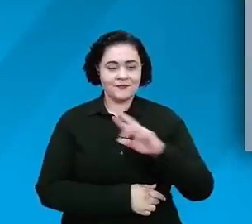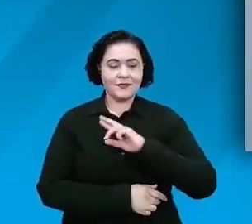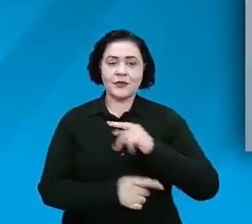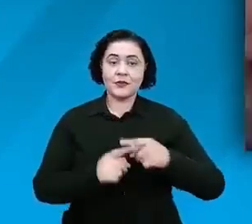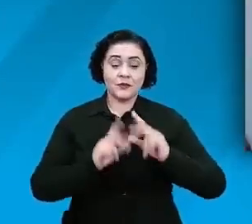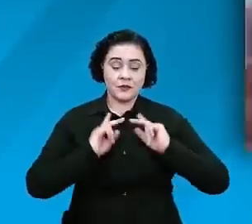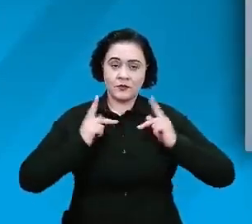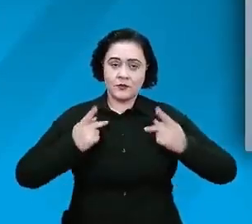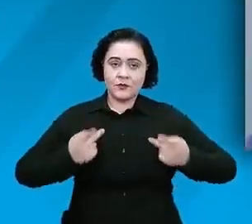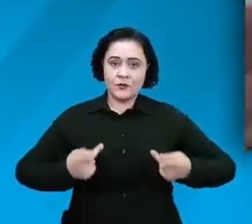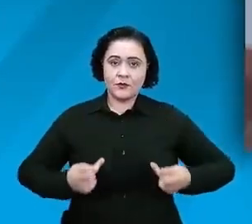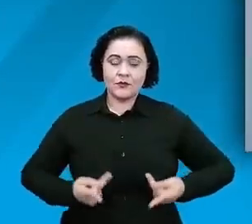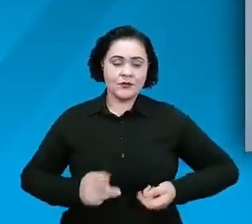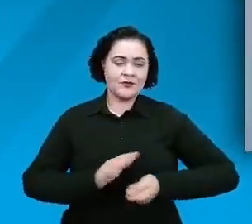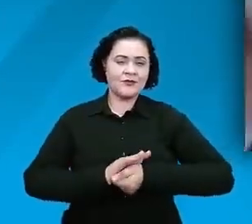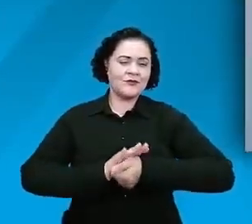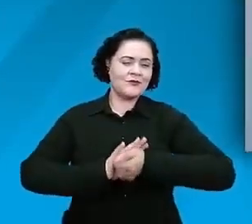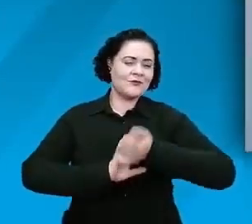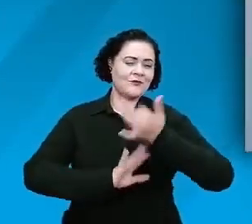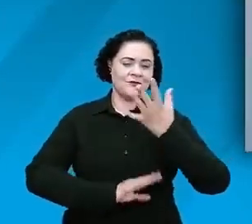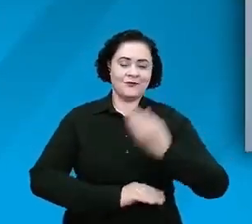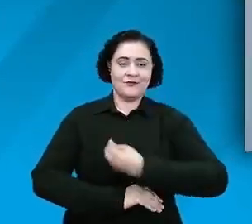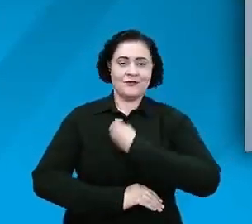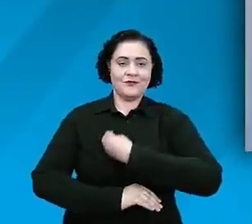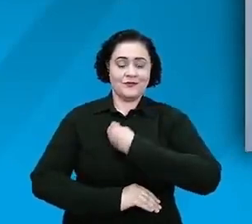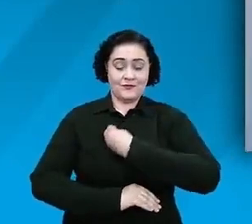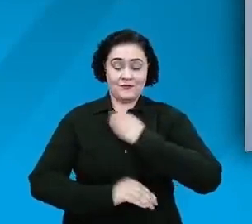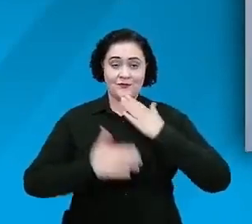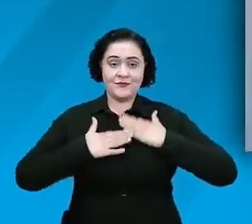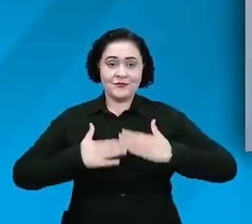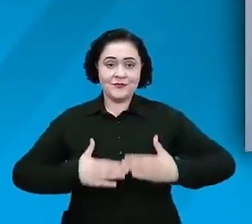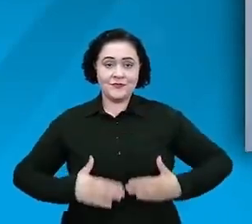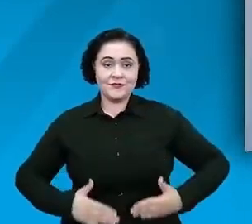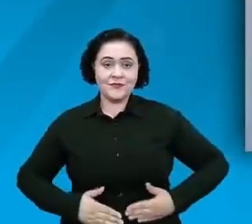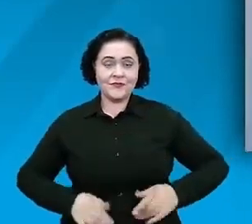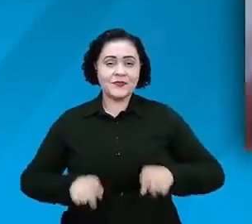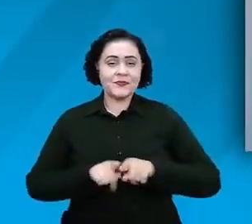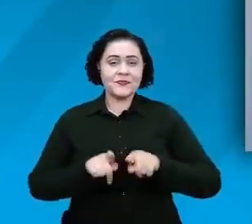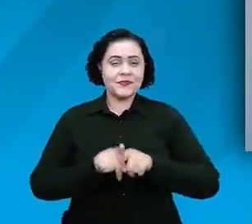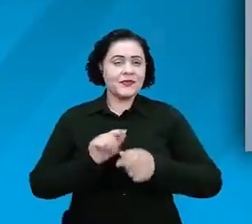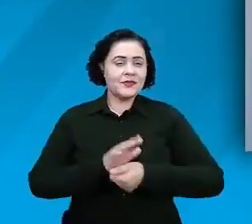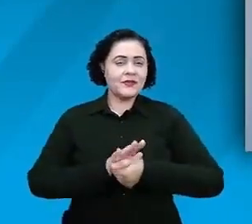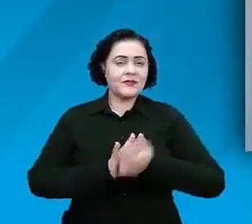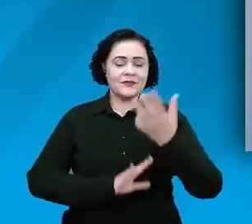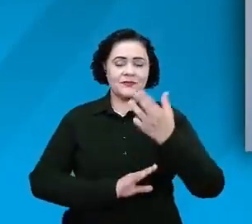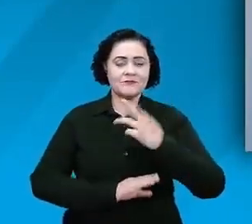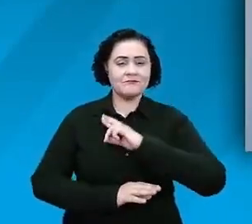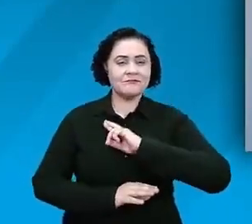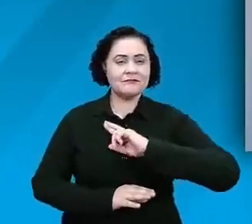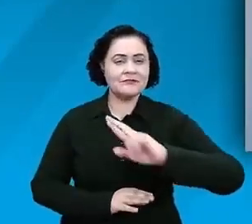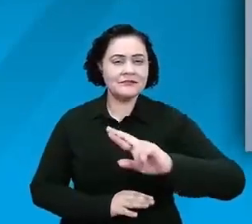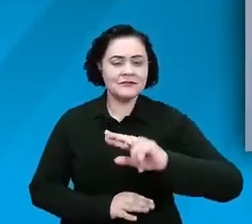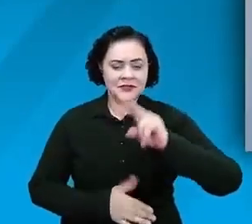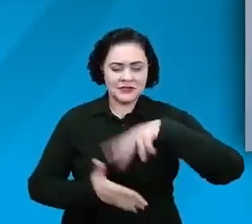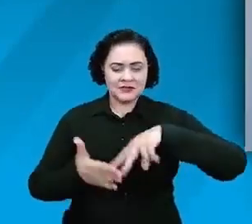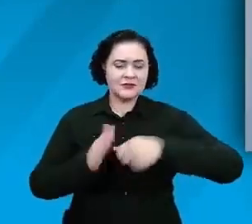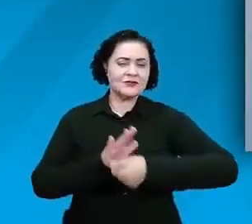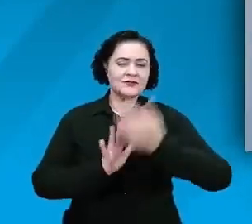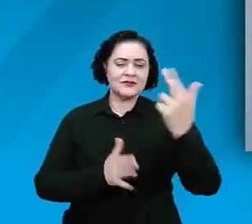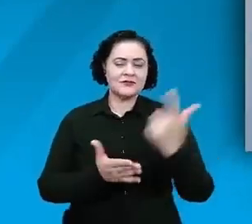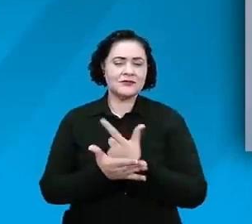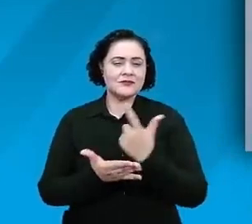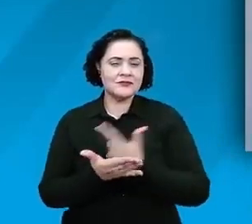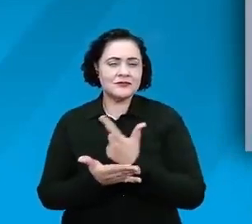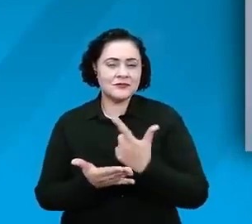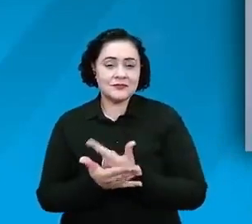As criaturas humanas, nas suas múltiplas existências corporais, rentearam com diversas doutrinas, leram diversos